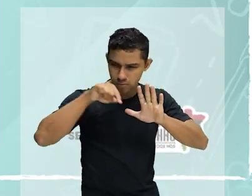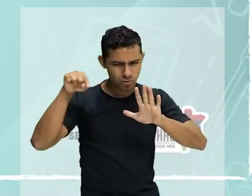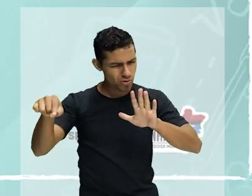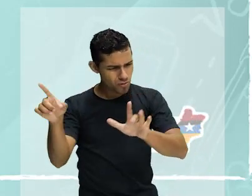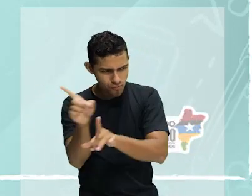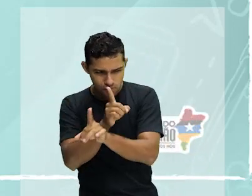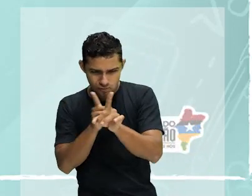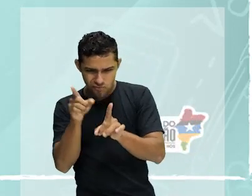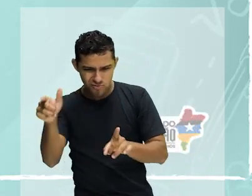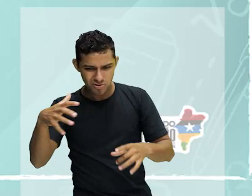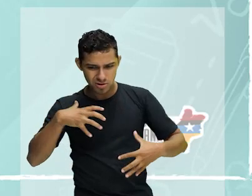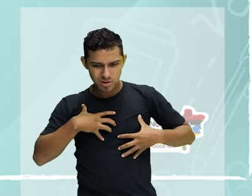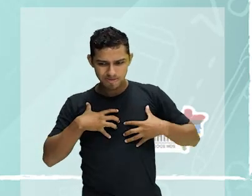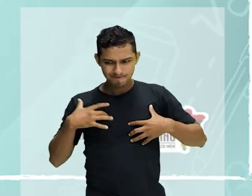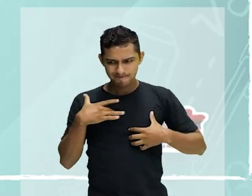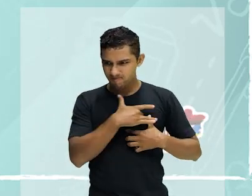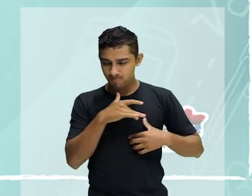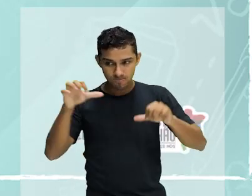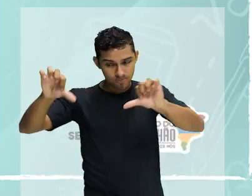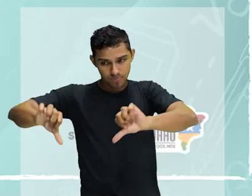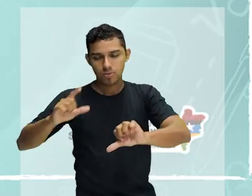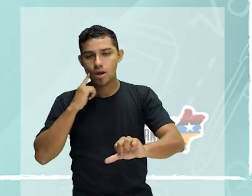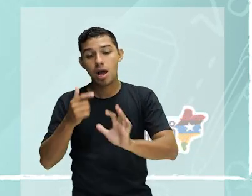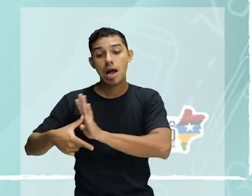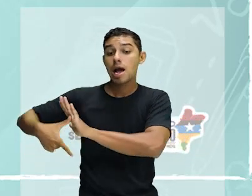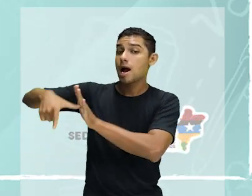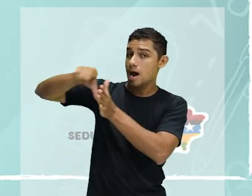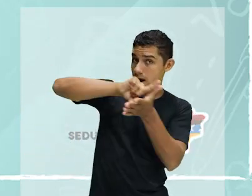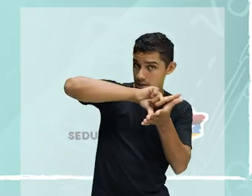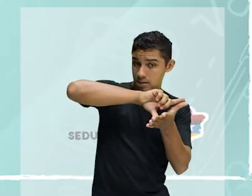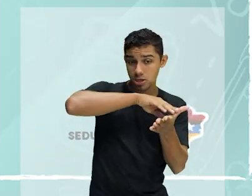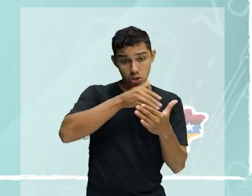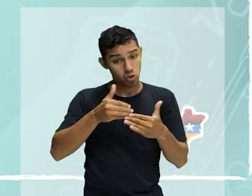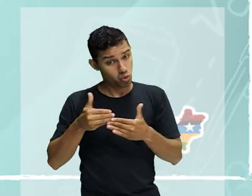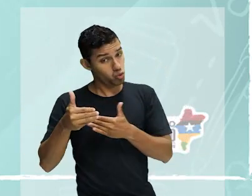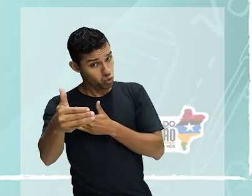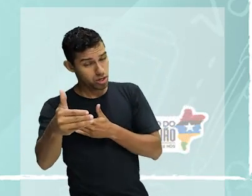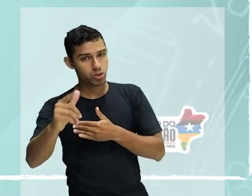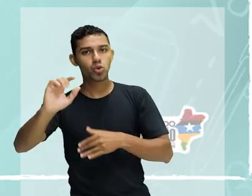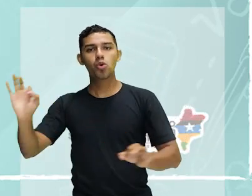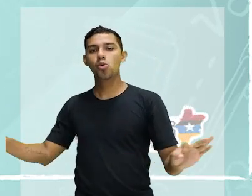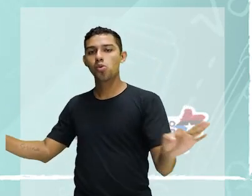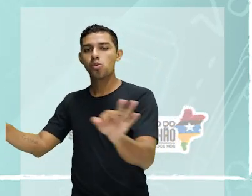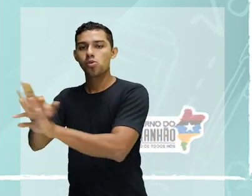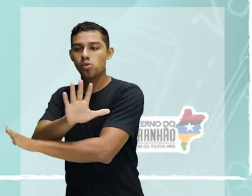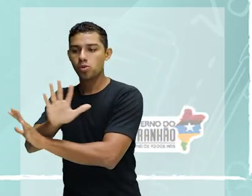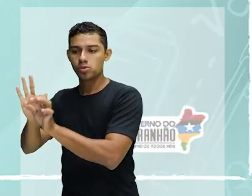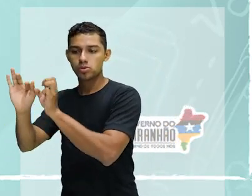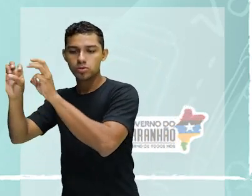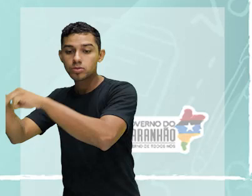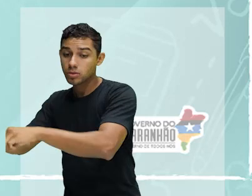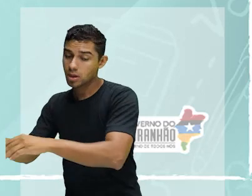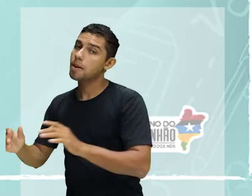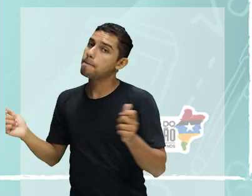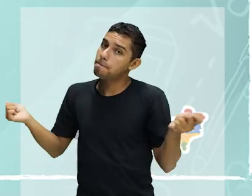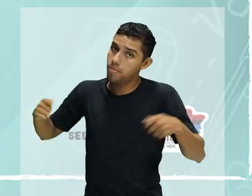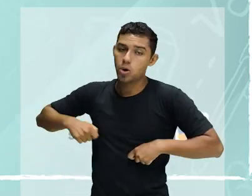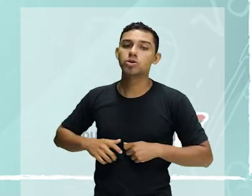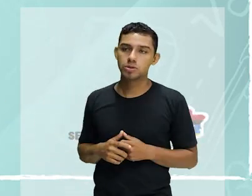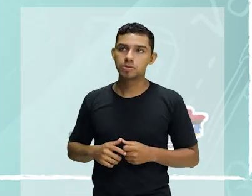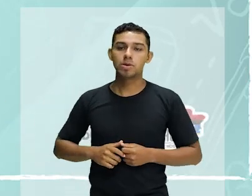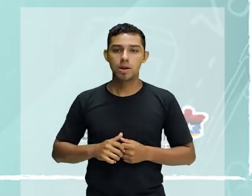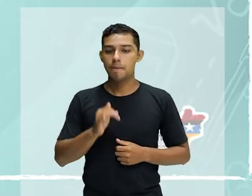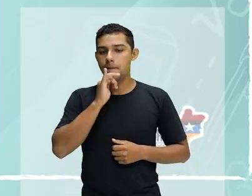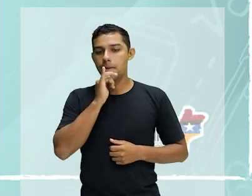resultado final, podendo ser feito antes, durante ou após a competição. O exame pode ser feito por meio